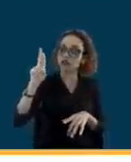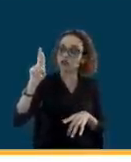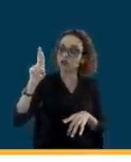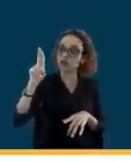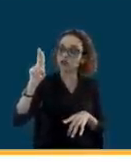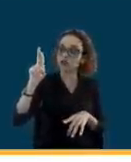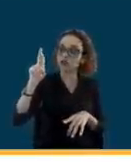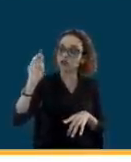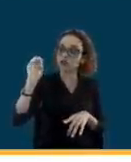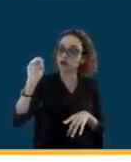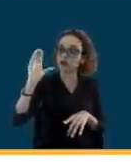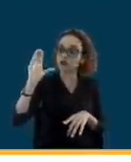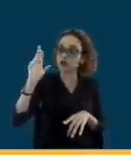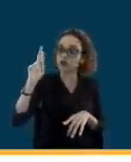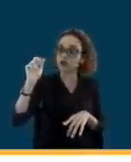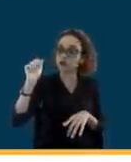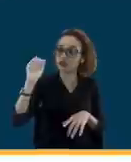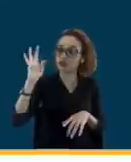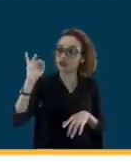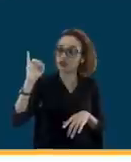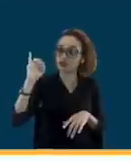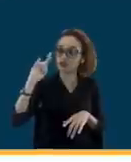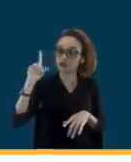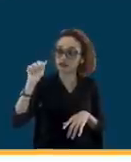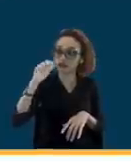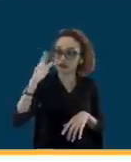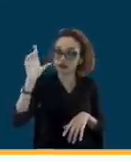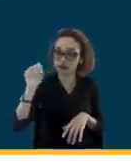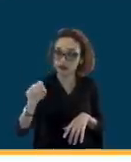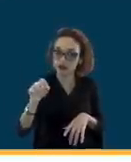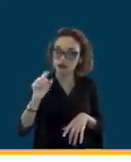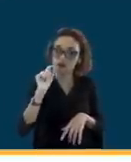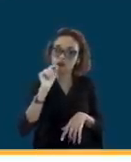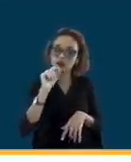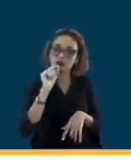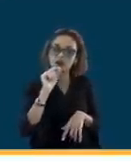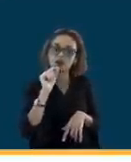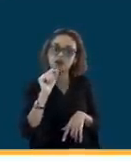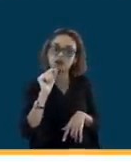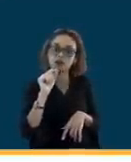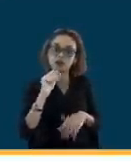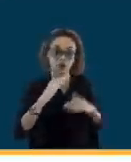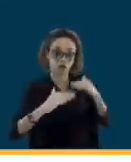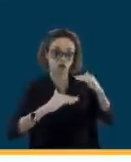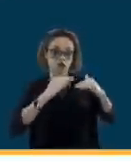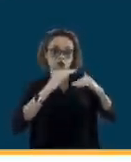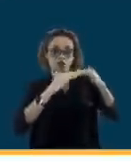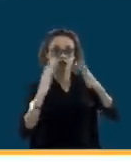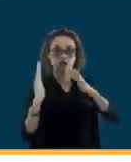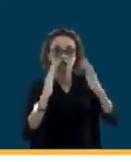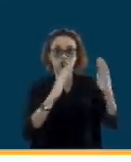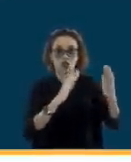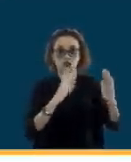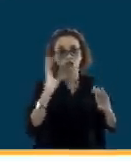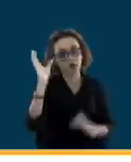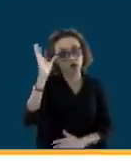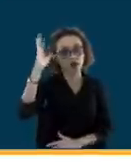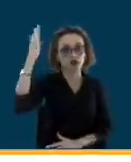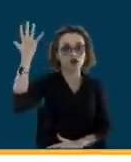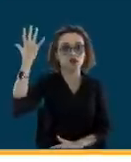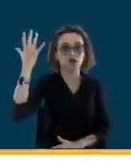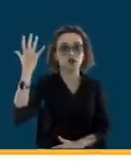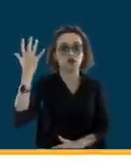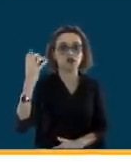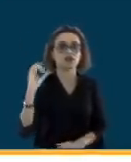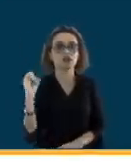de acompanhamento social e de democratização nos processos decisórios, né? Daí a